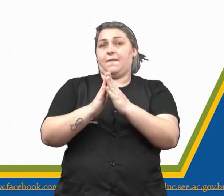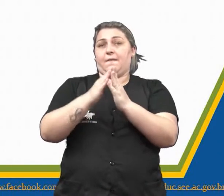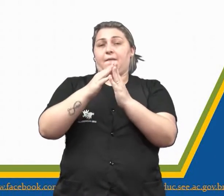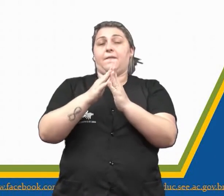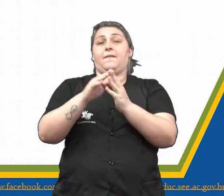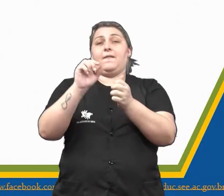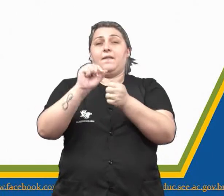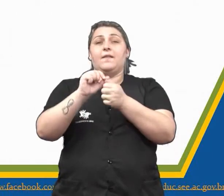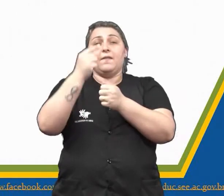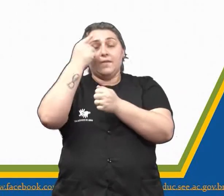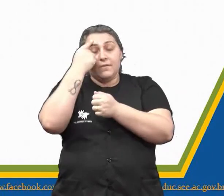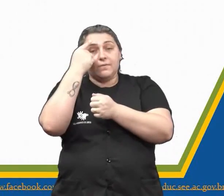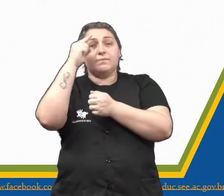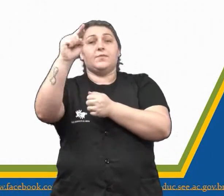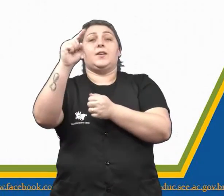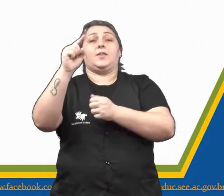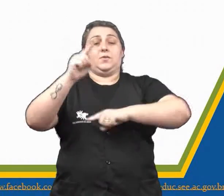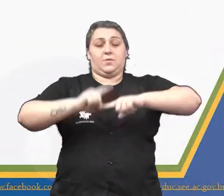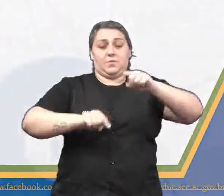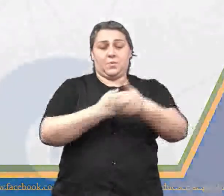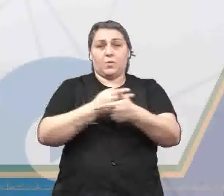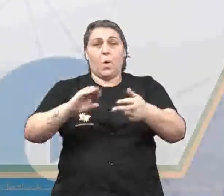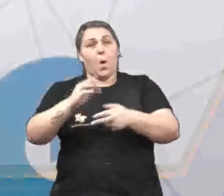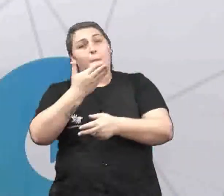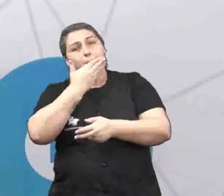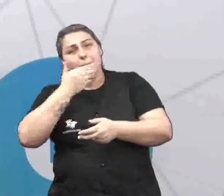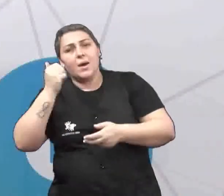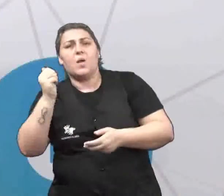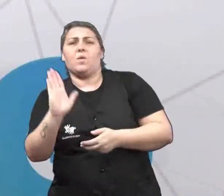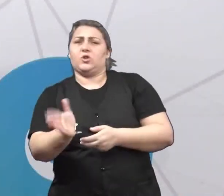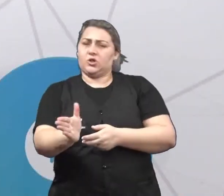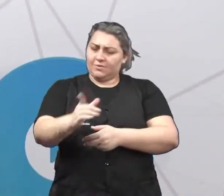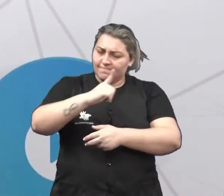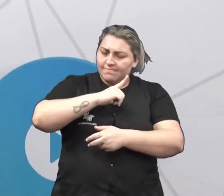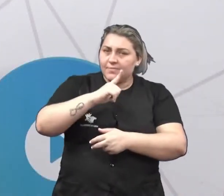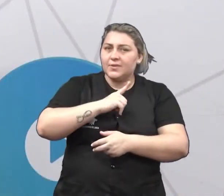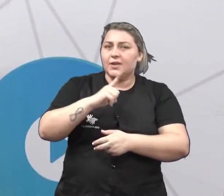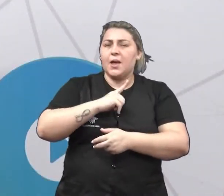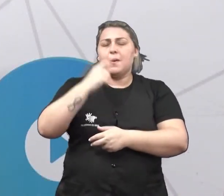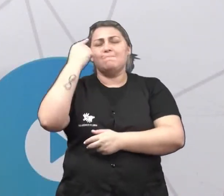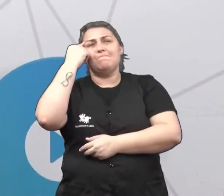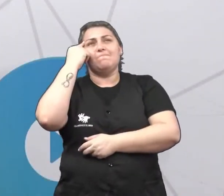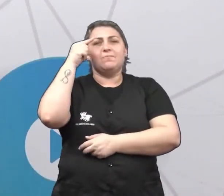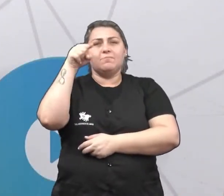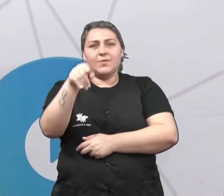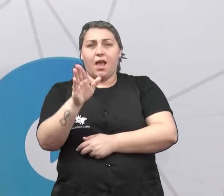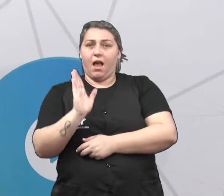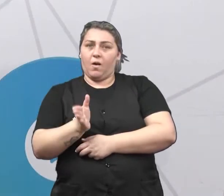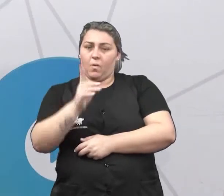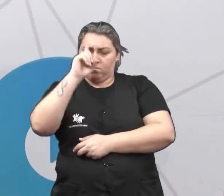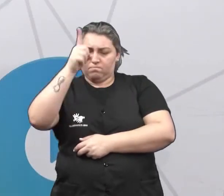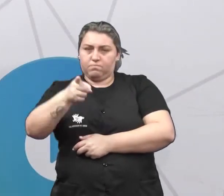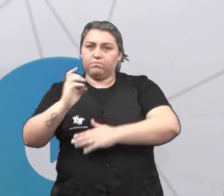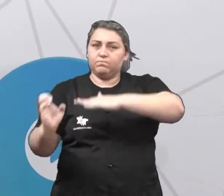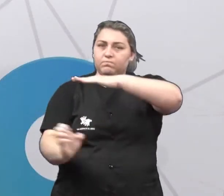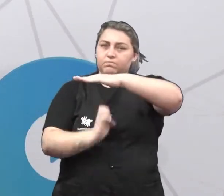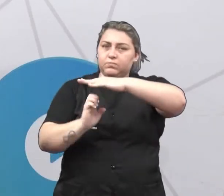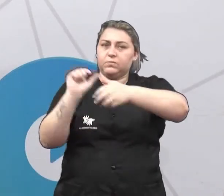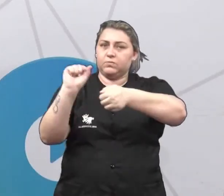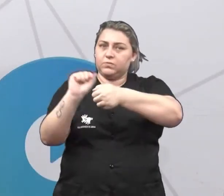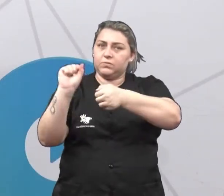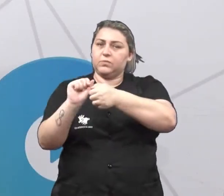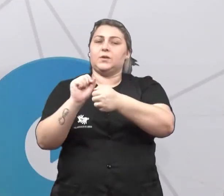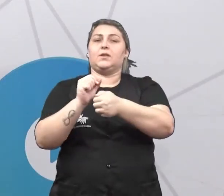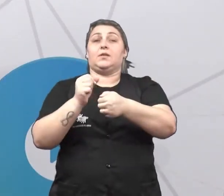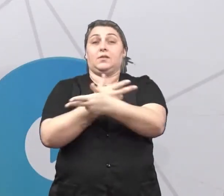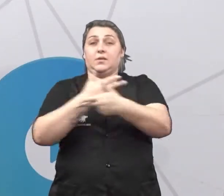um produto, ou vocês podem também melhorar algum produto que já exista. Então, pense aí que você agora é um empresário, você vai criar o seu produto,